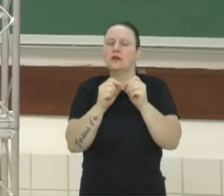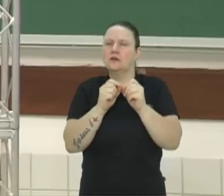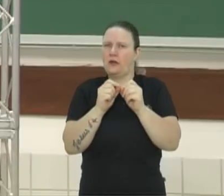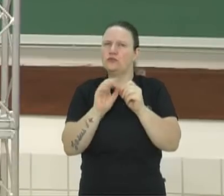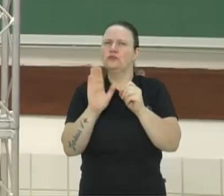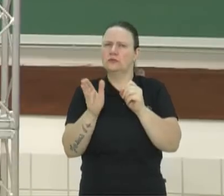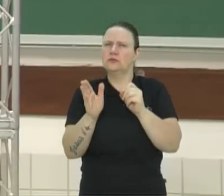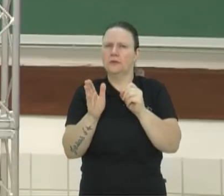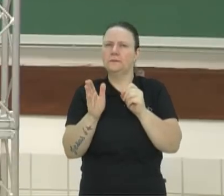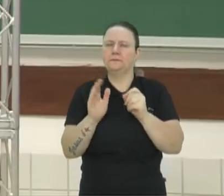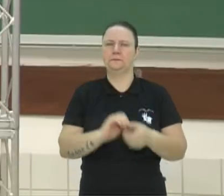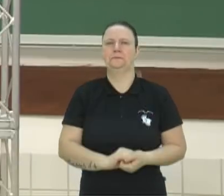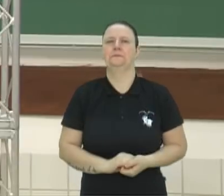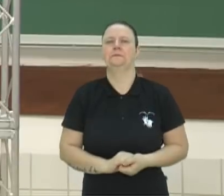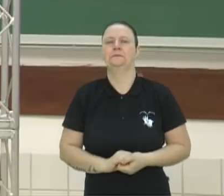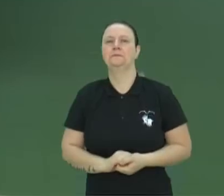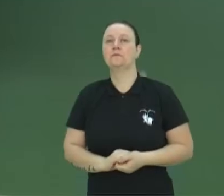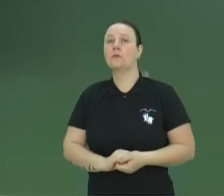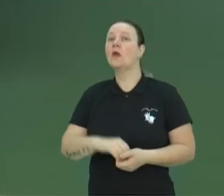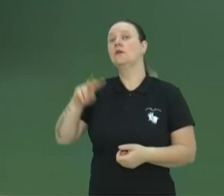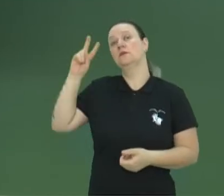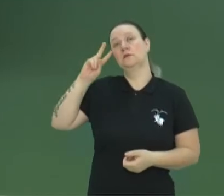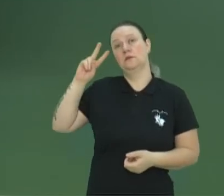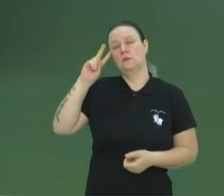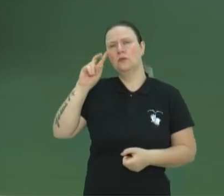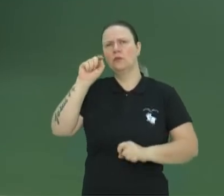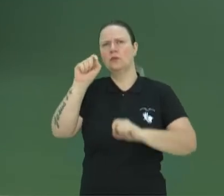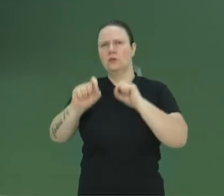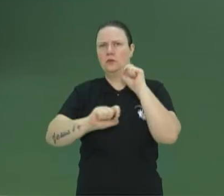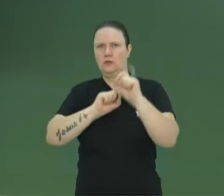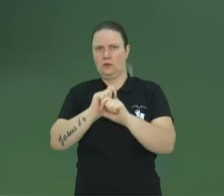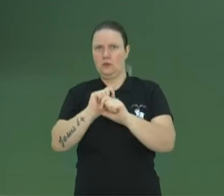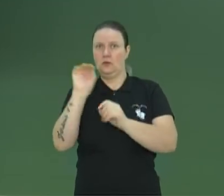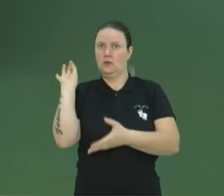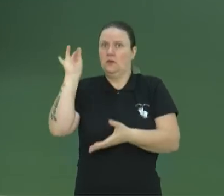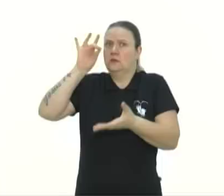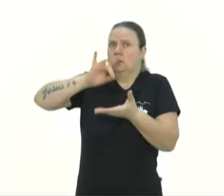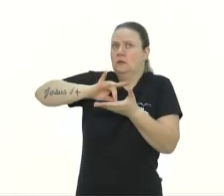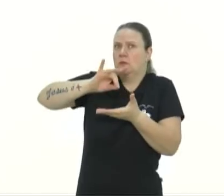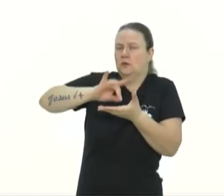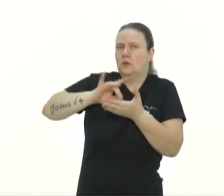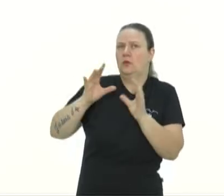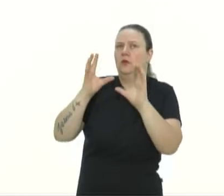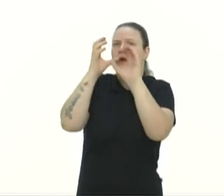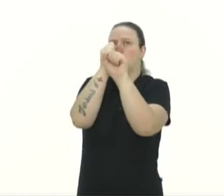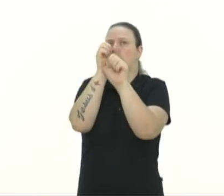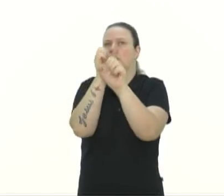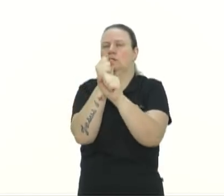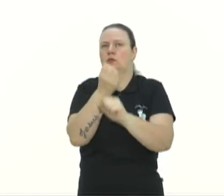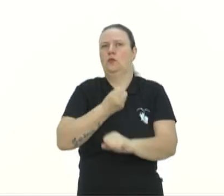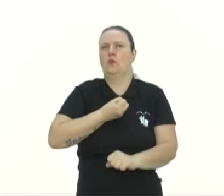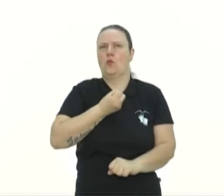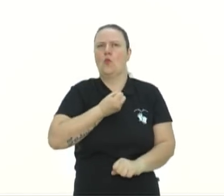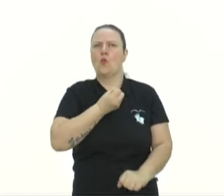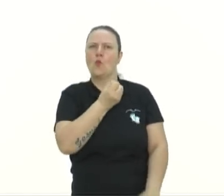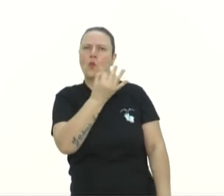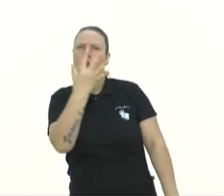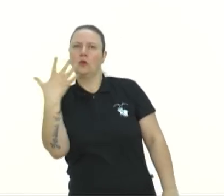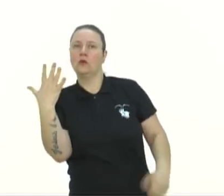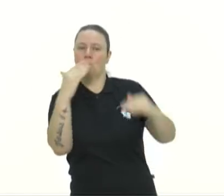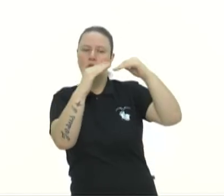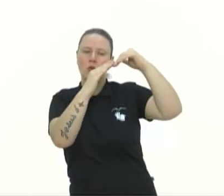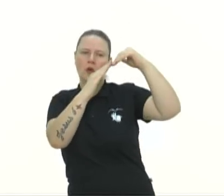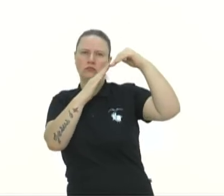aqui resolver essa questão então. Só relembrando a nossa questão, retomando ela. Determinar a soma dos elementos da